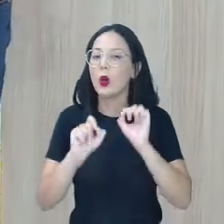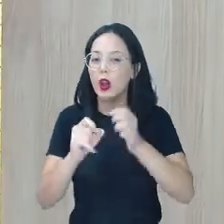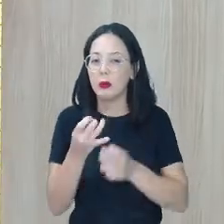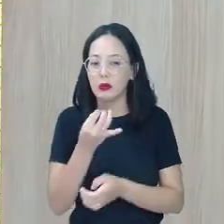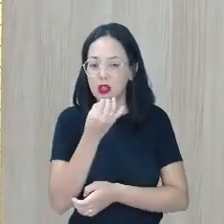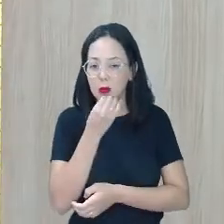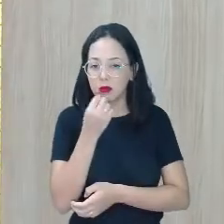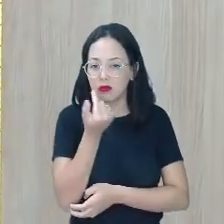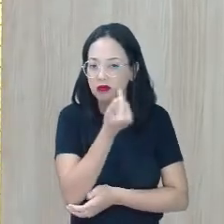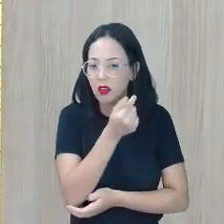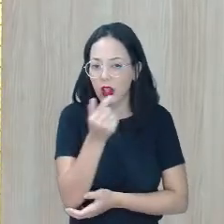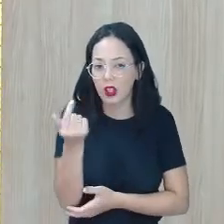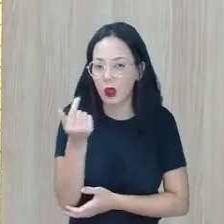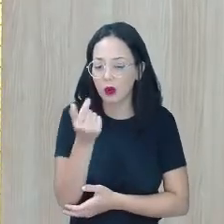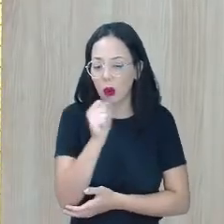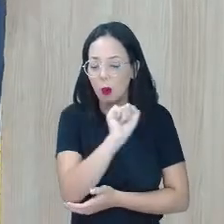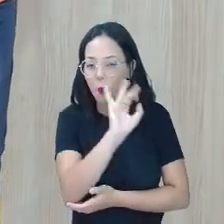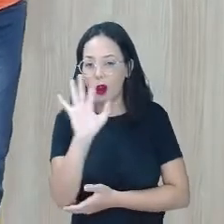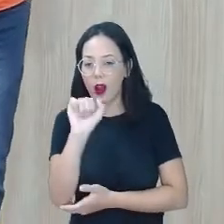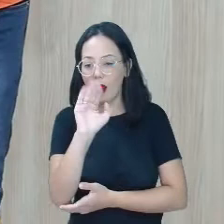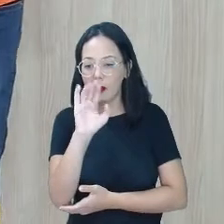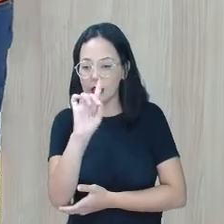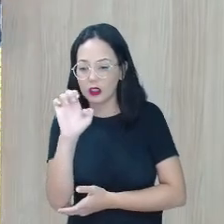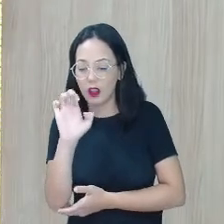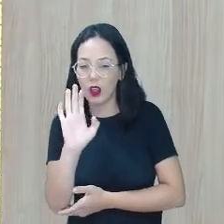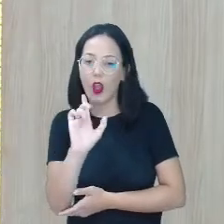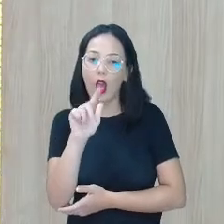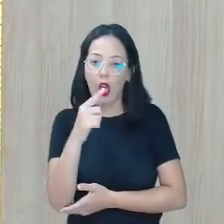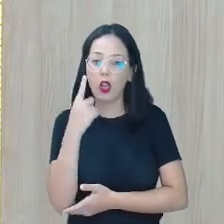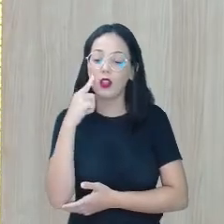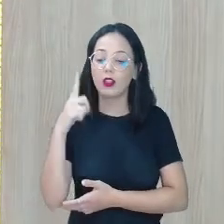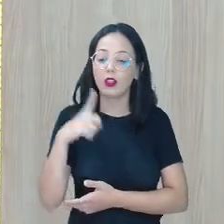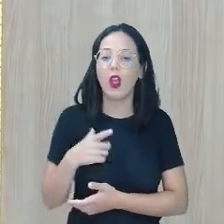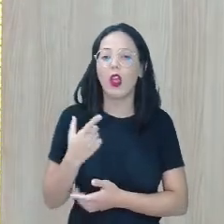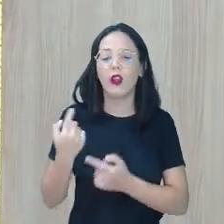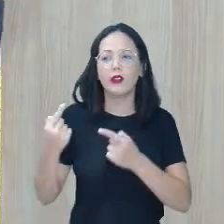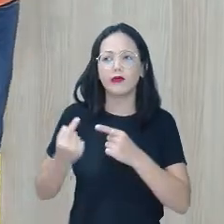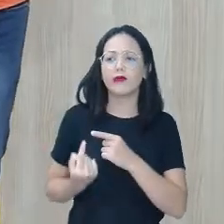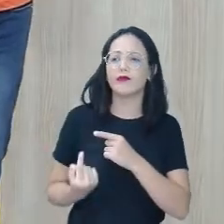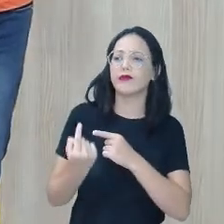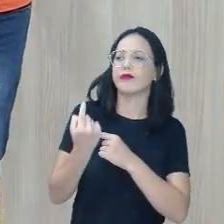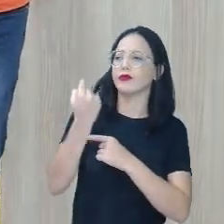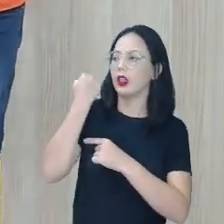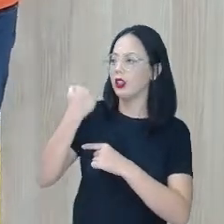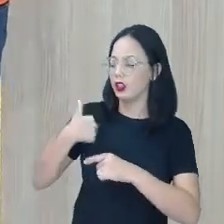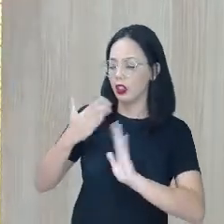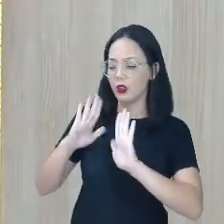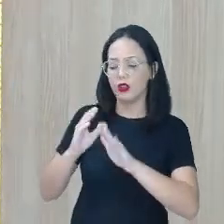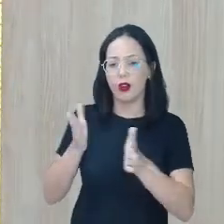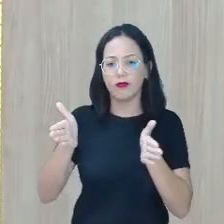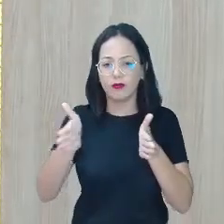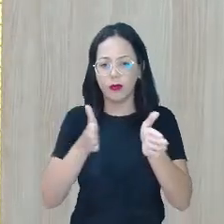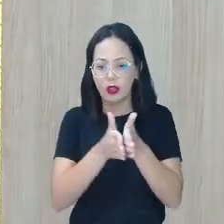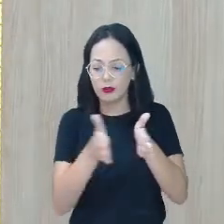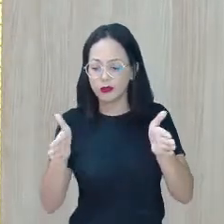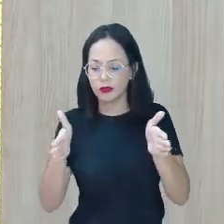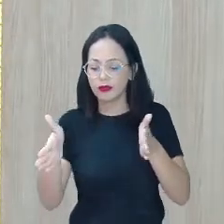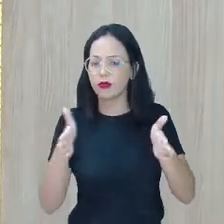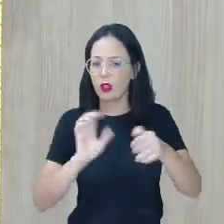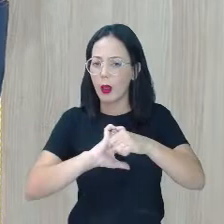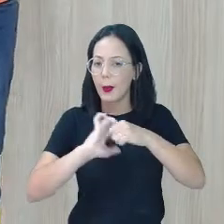não tenham um alfabeto? Existe, né? Outro dia eu estava, nesse período de pandemia,